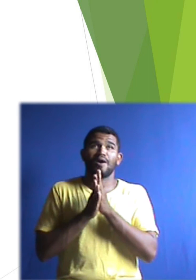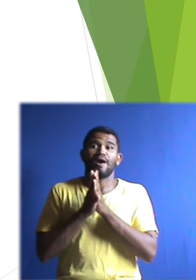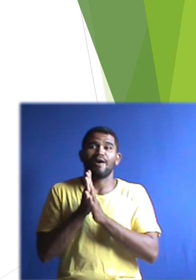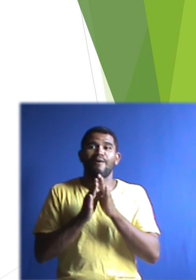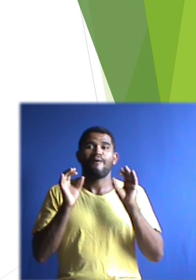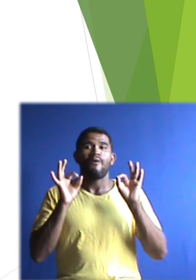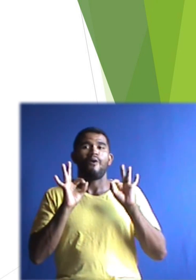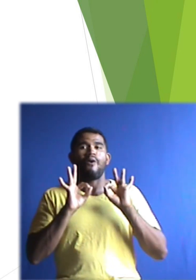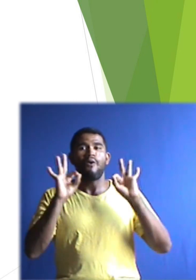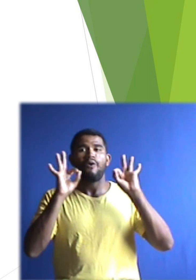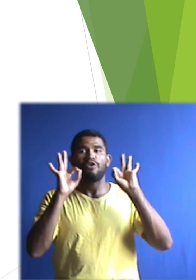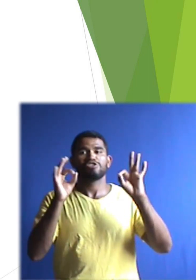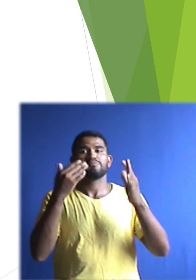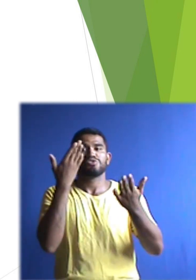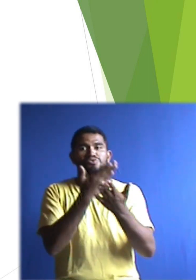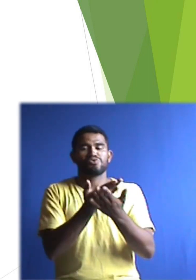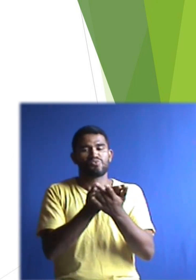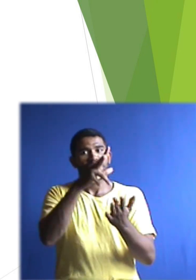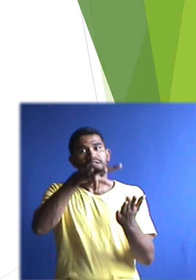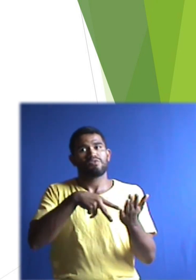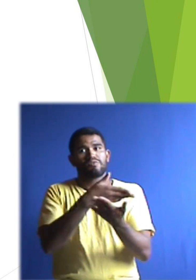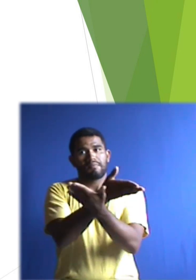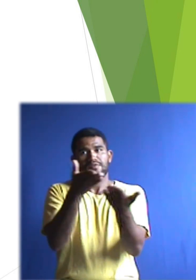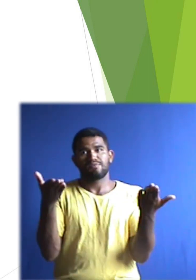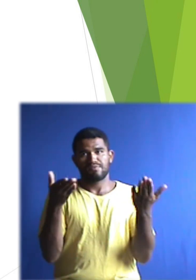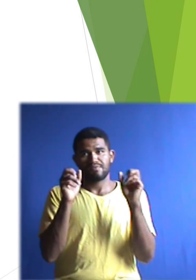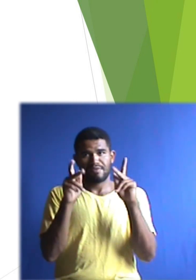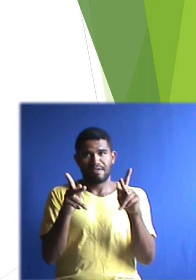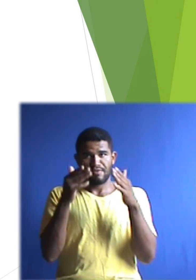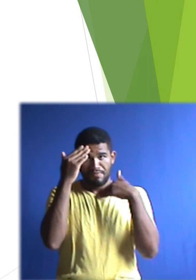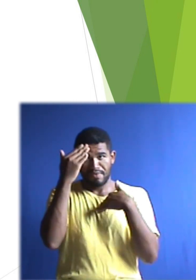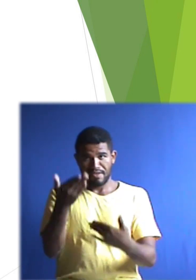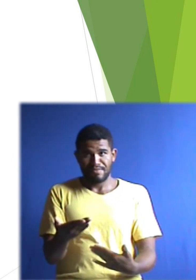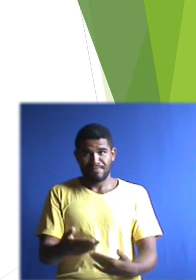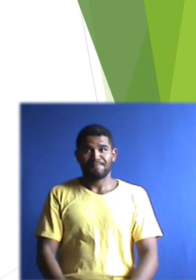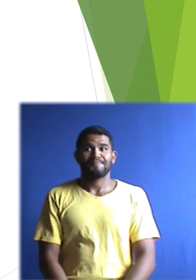e um ótimo estudo aí para todos e todas.